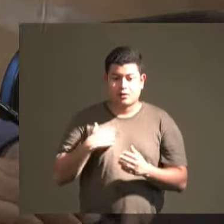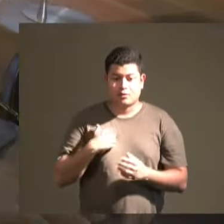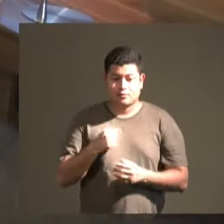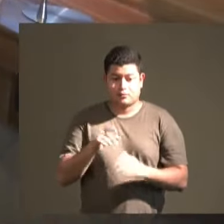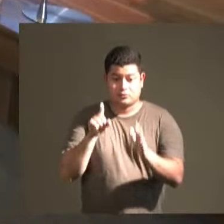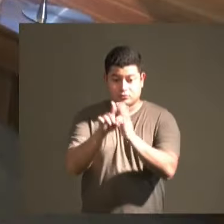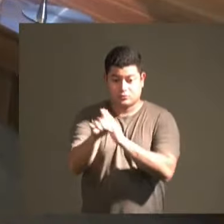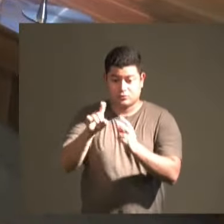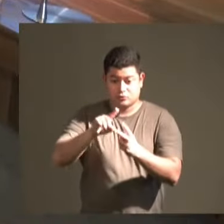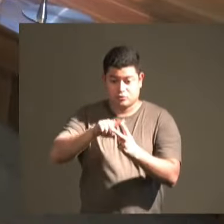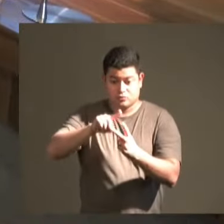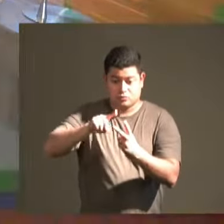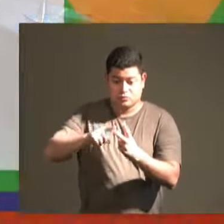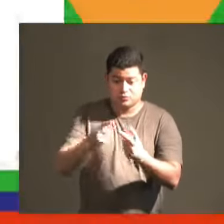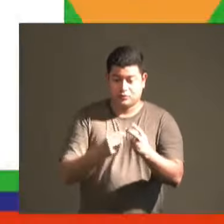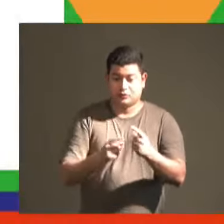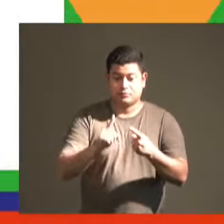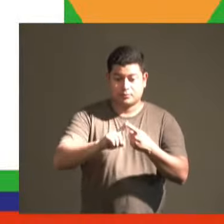públicas entre